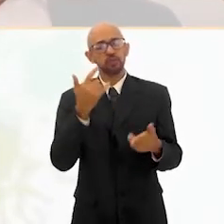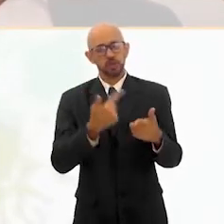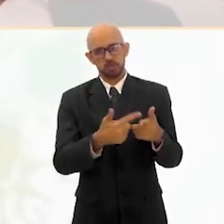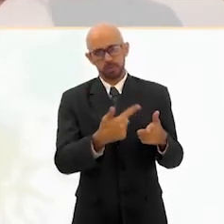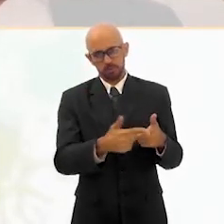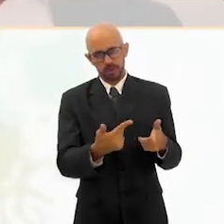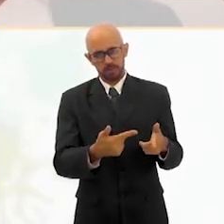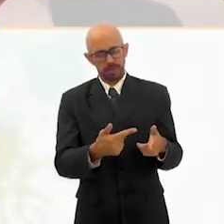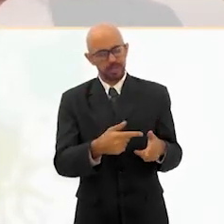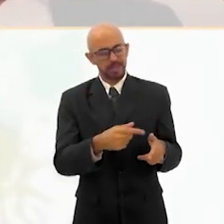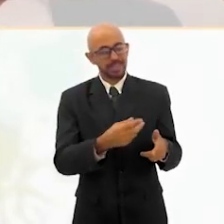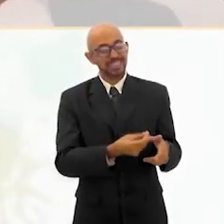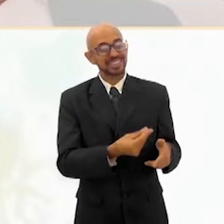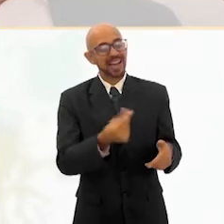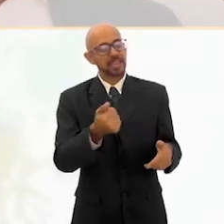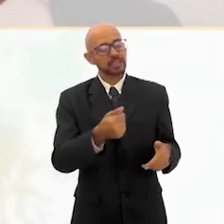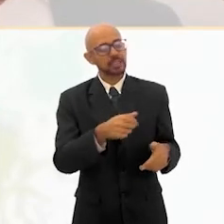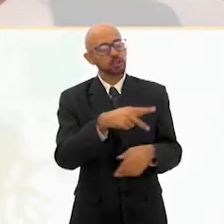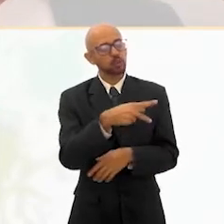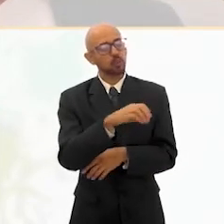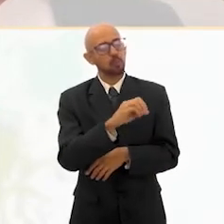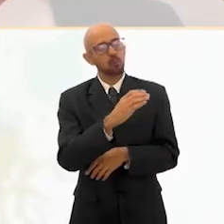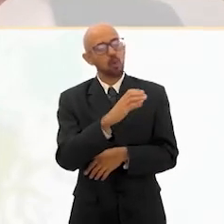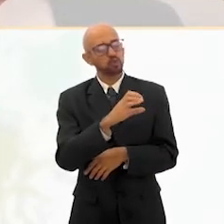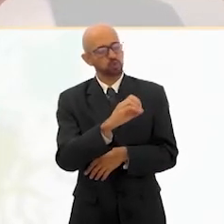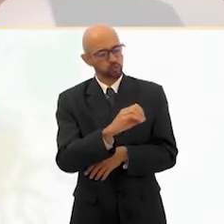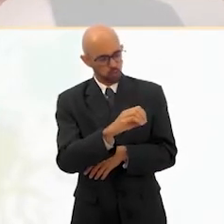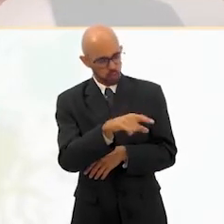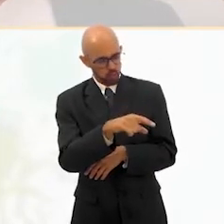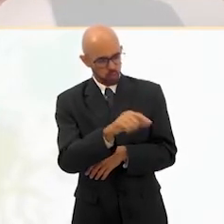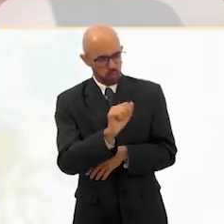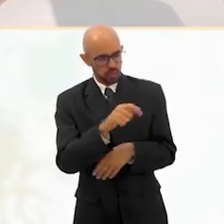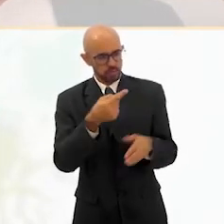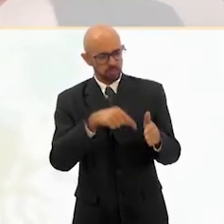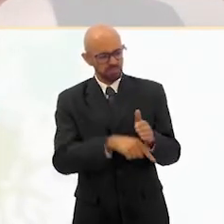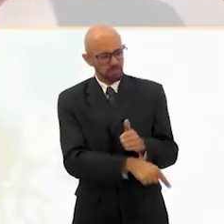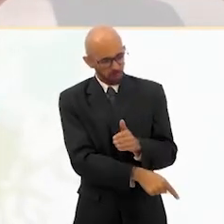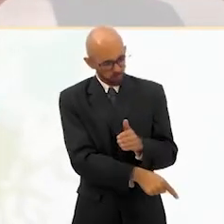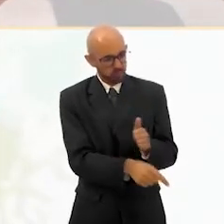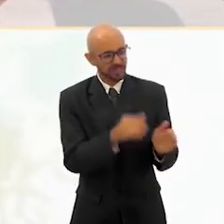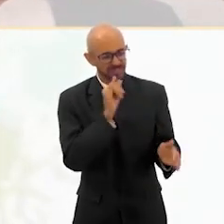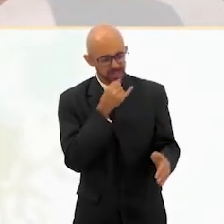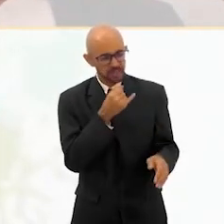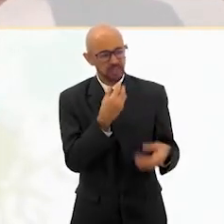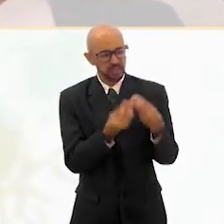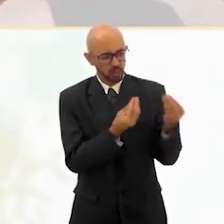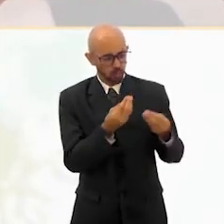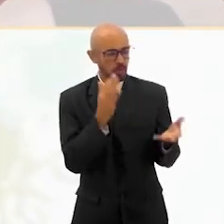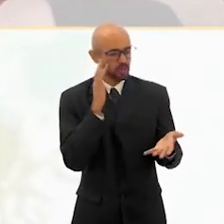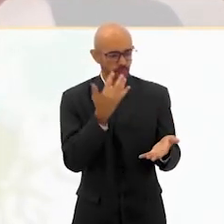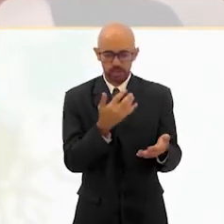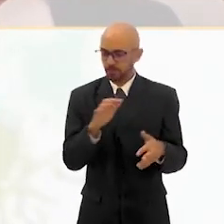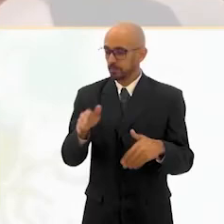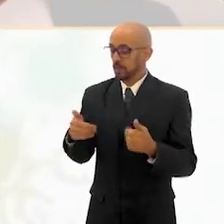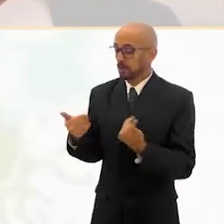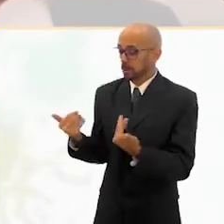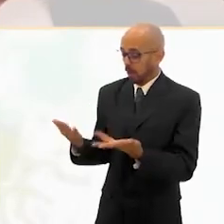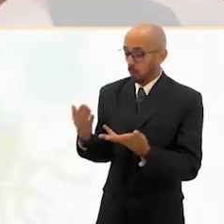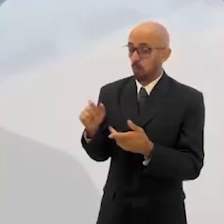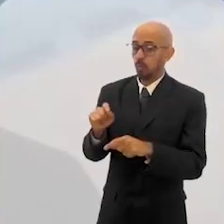algum momento nele, ninguém foge. Como é que Não, você então, a gente. lida Eu com acho que a isso?